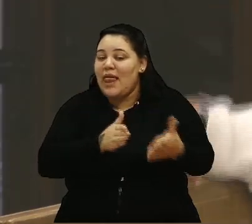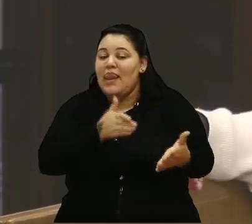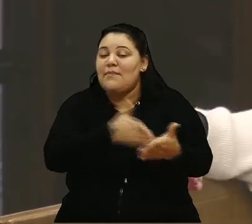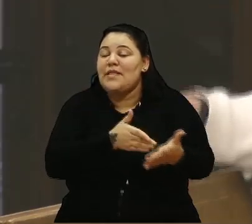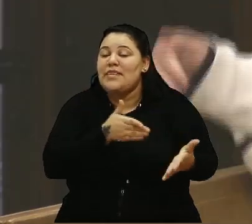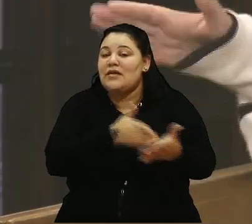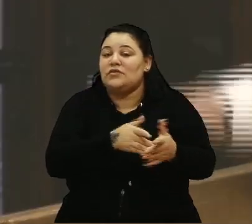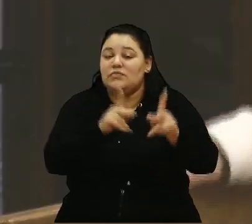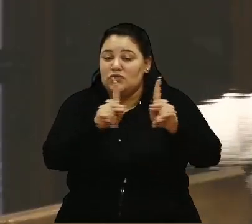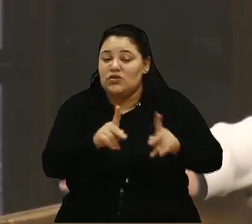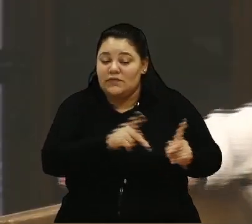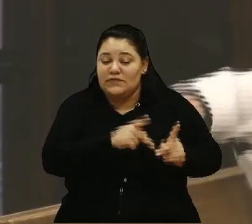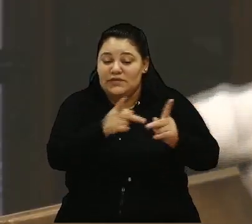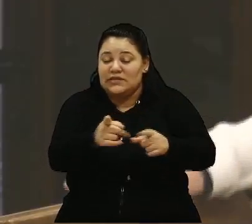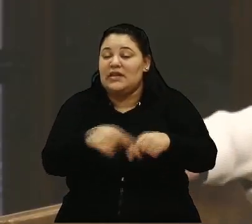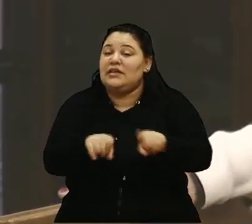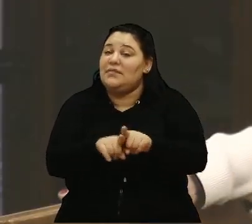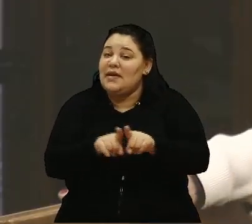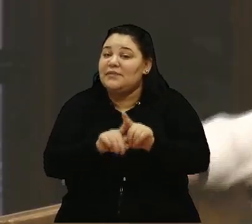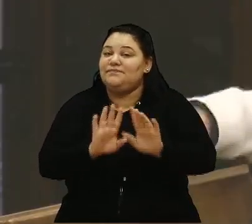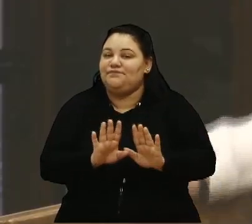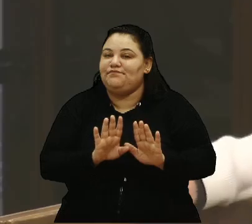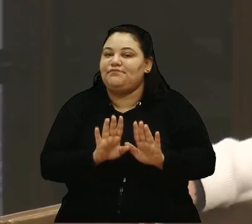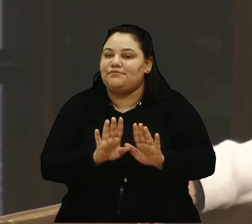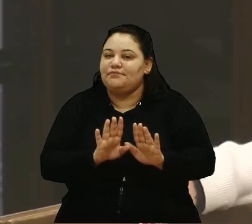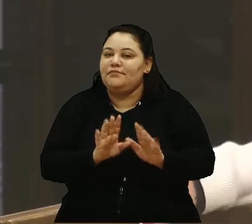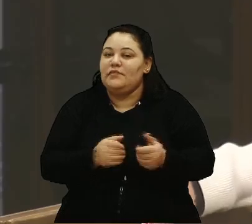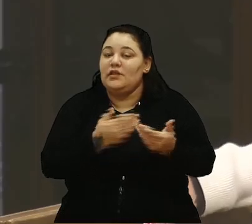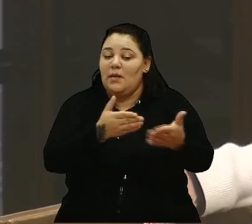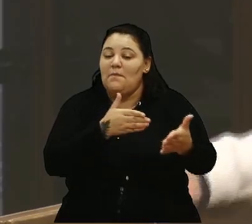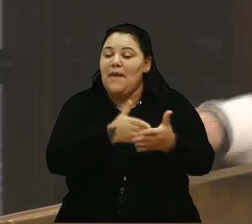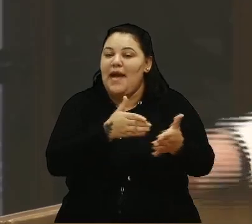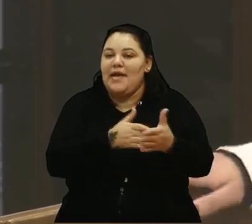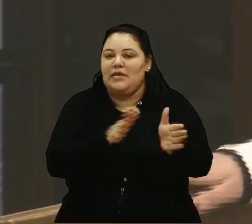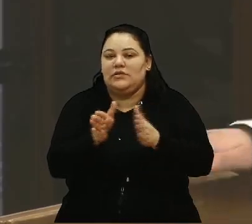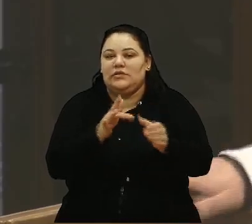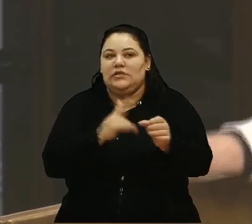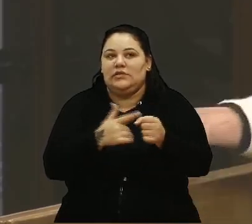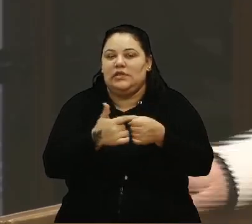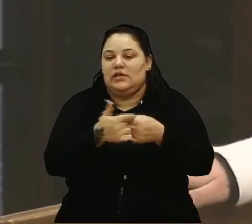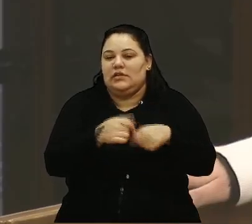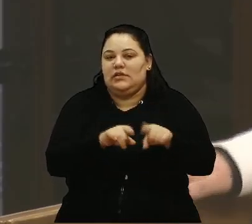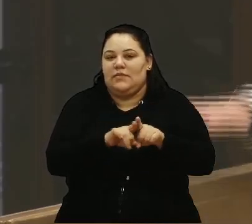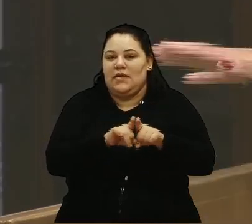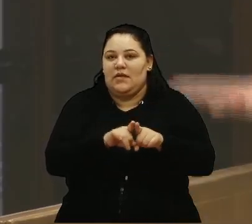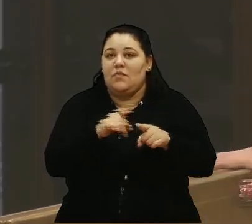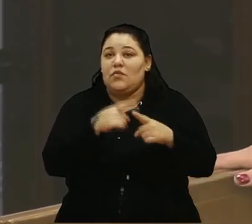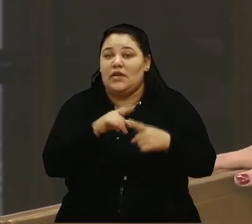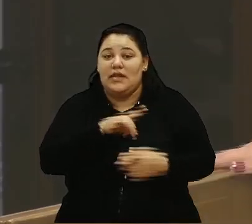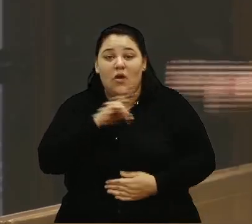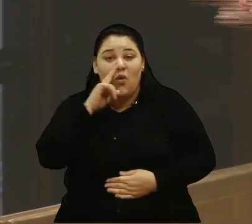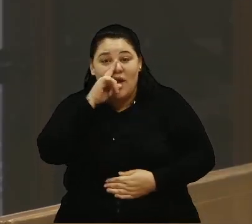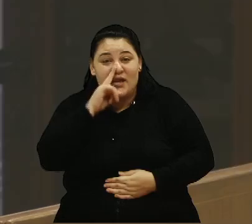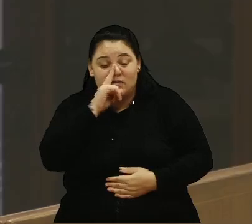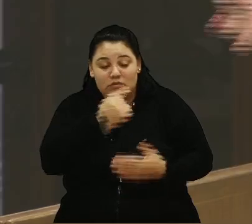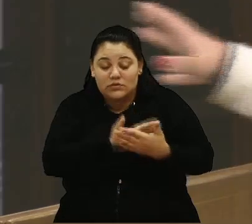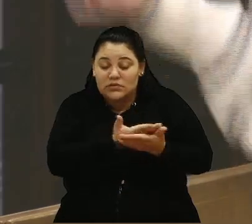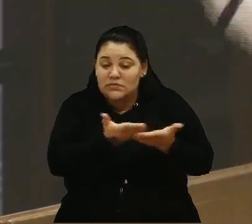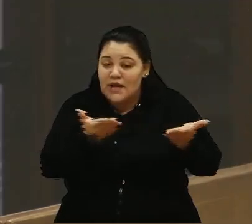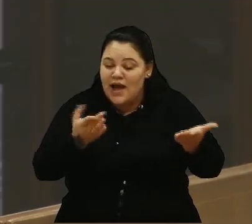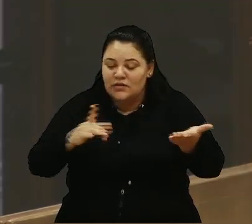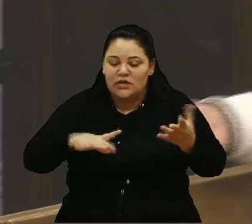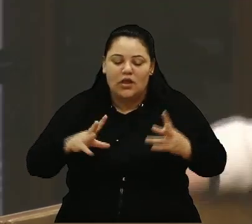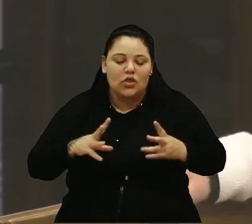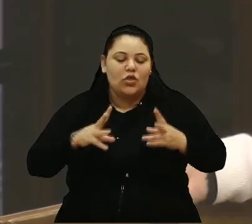está deixando um empecilho ao acesso à cidade. Quando a gente corre o risco de um espaço que tem